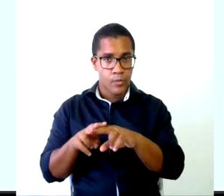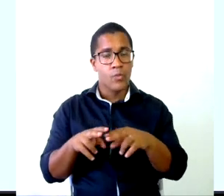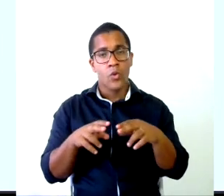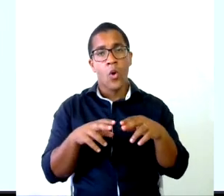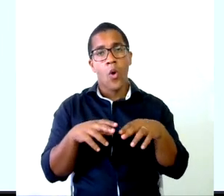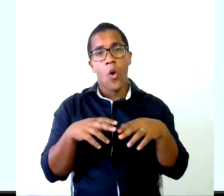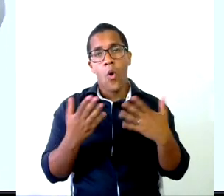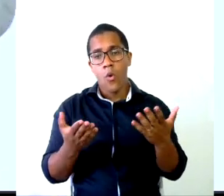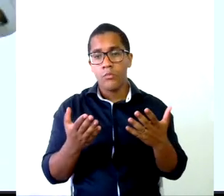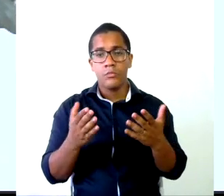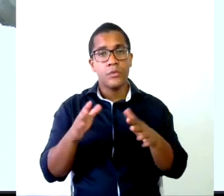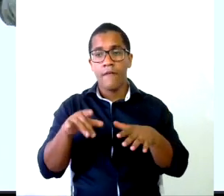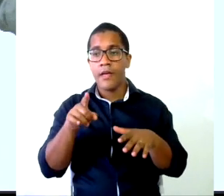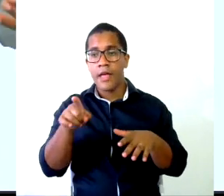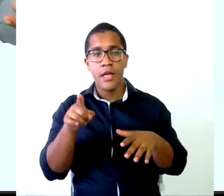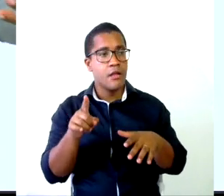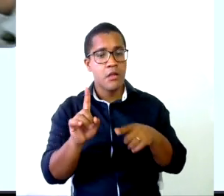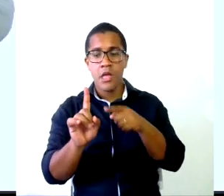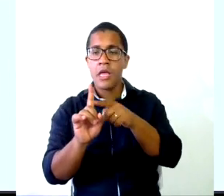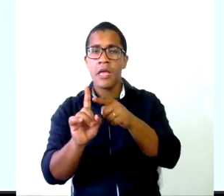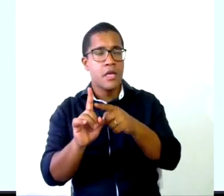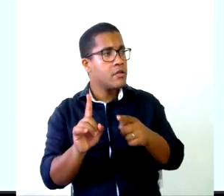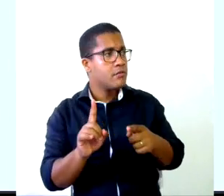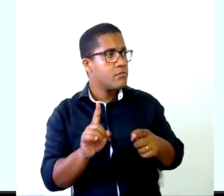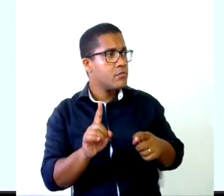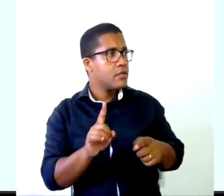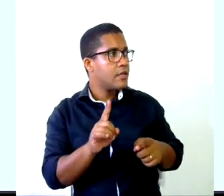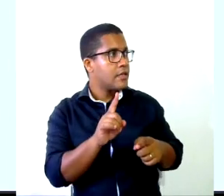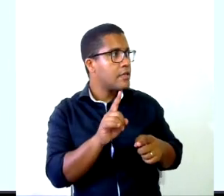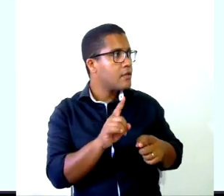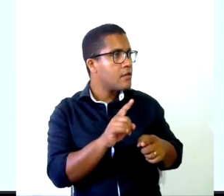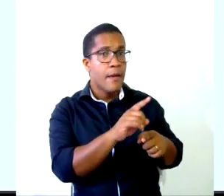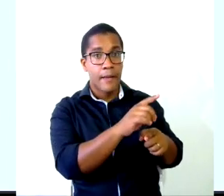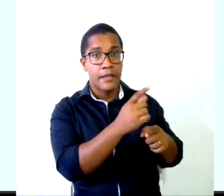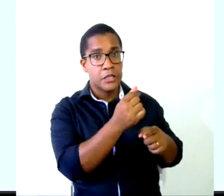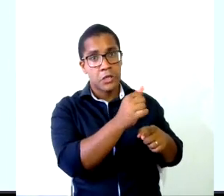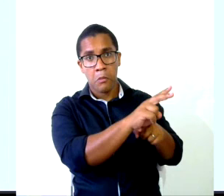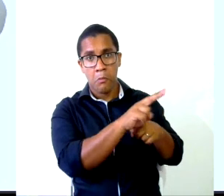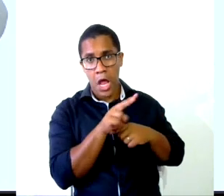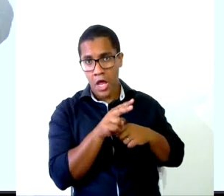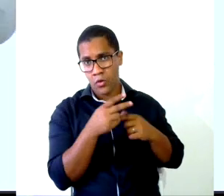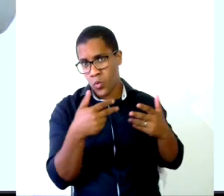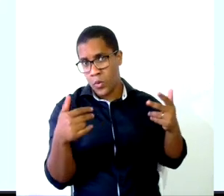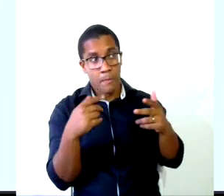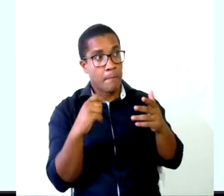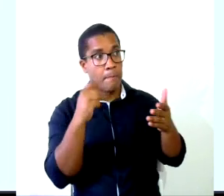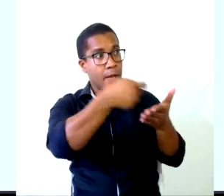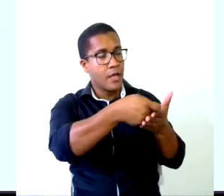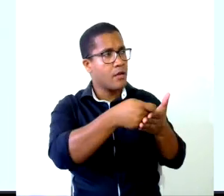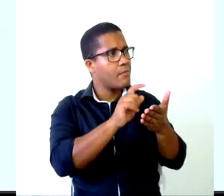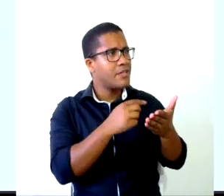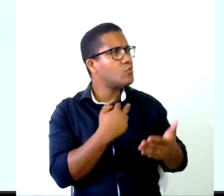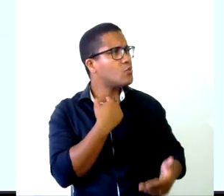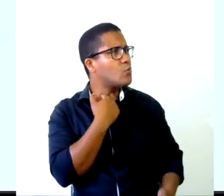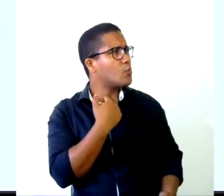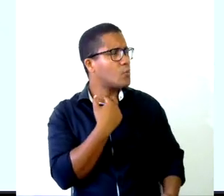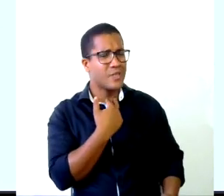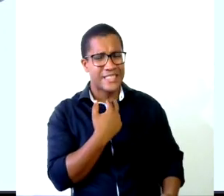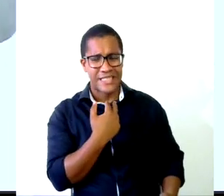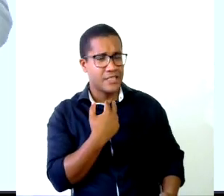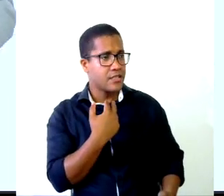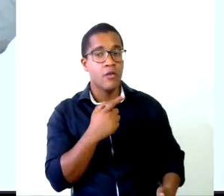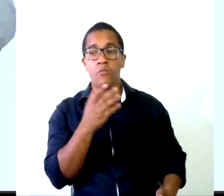endividamento. Então o cara tem essas duas condições, essas duas variáveis. Você vai ser